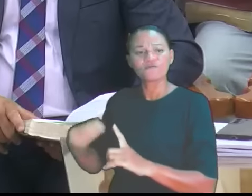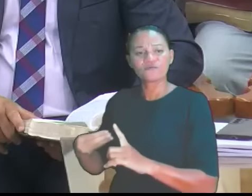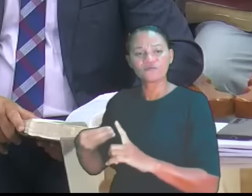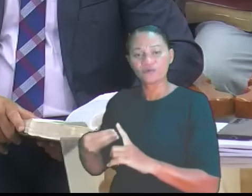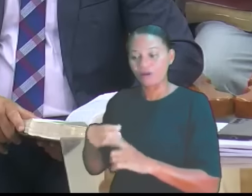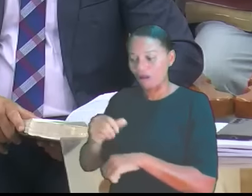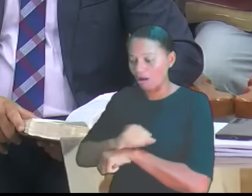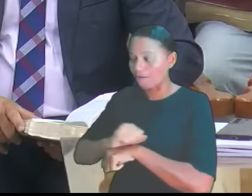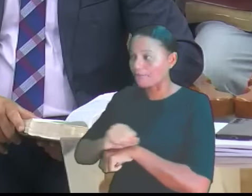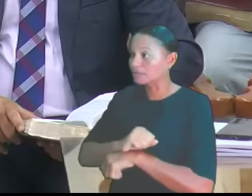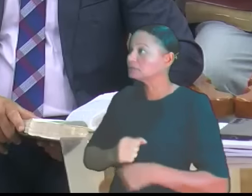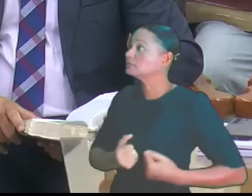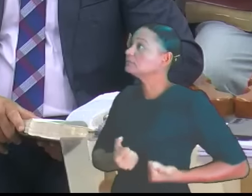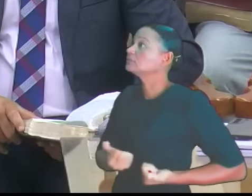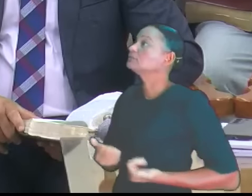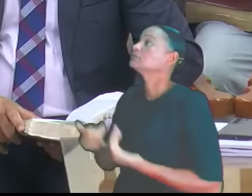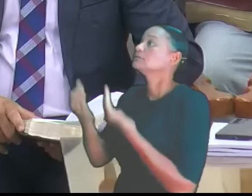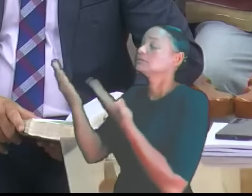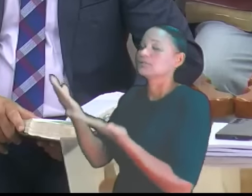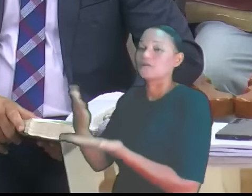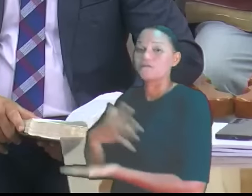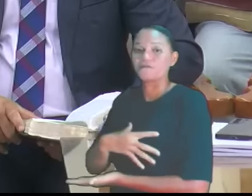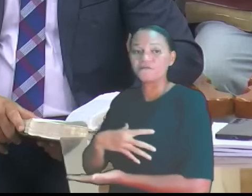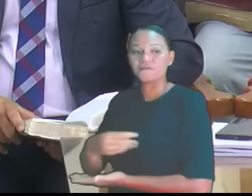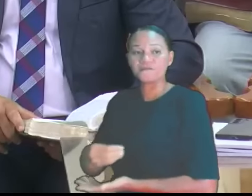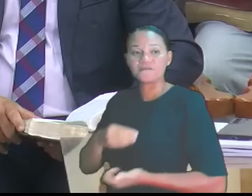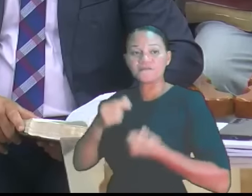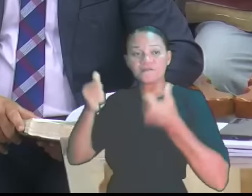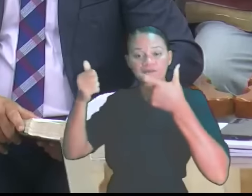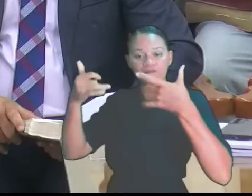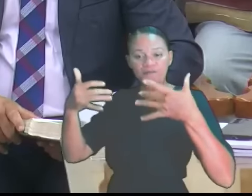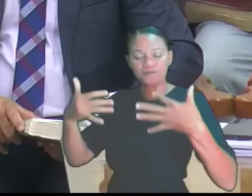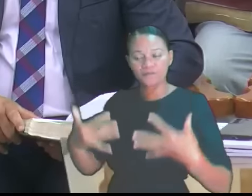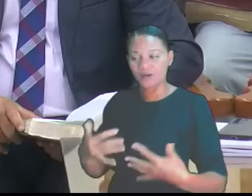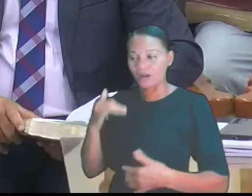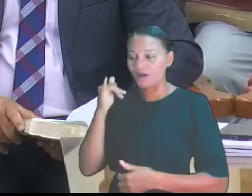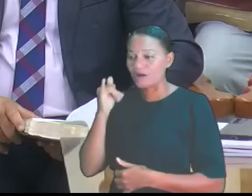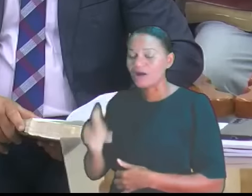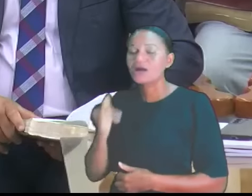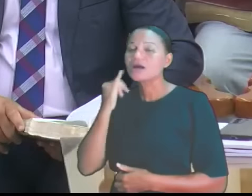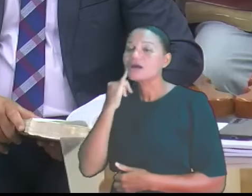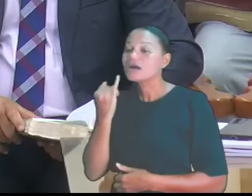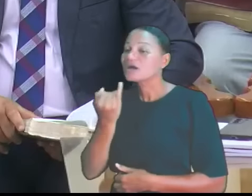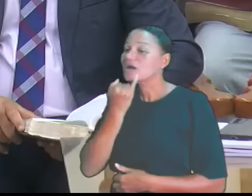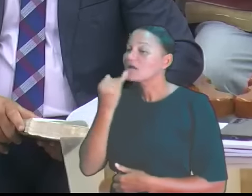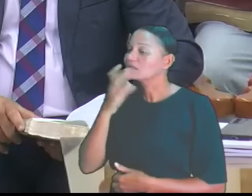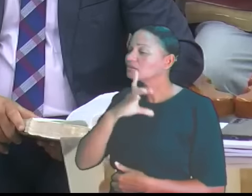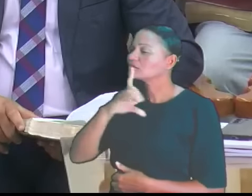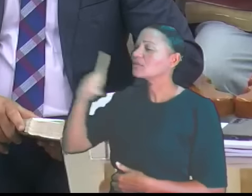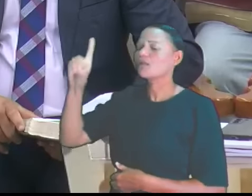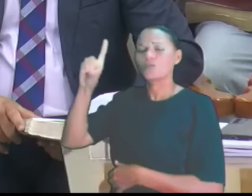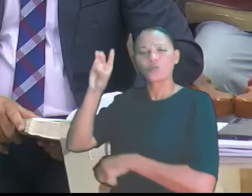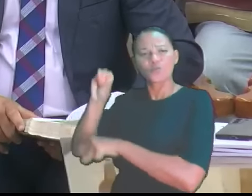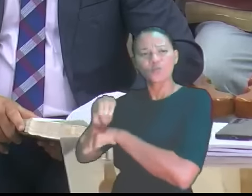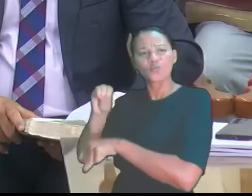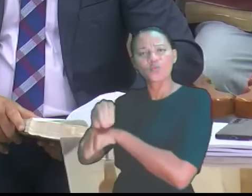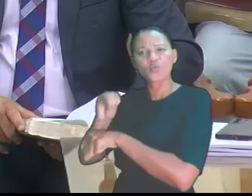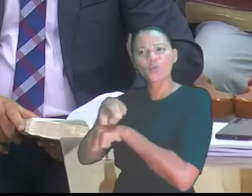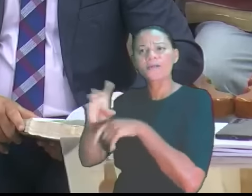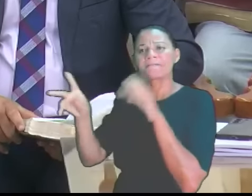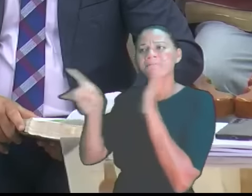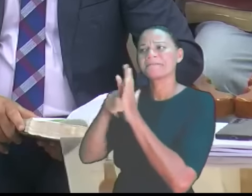seu próprio filho e disse a Isaac: Deus proverá para si